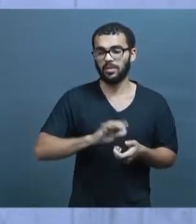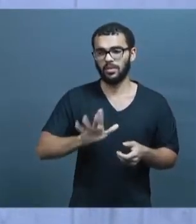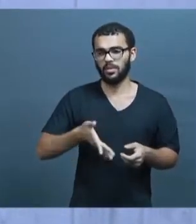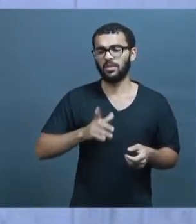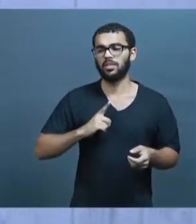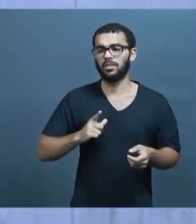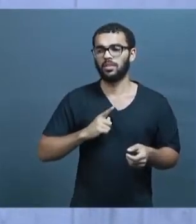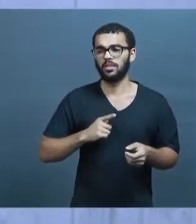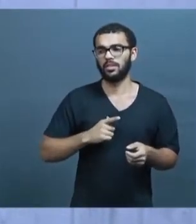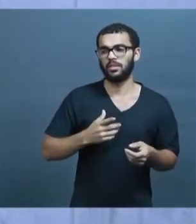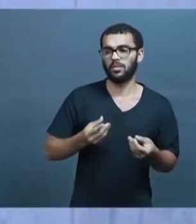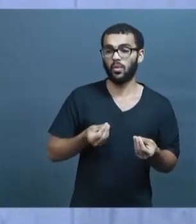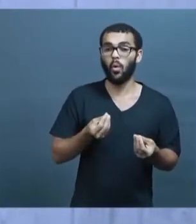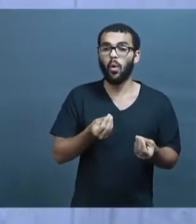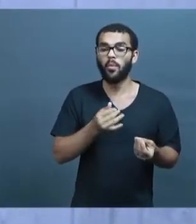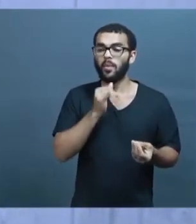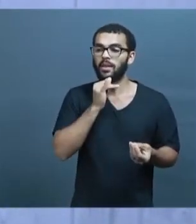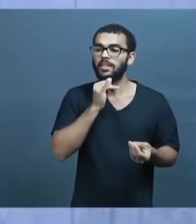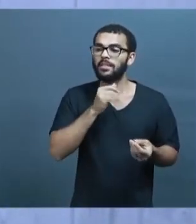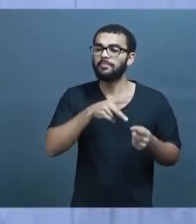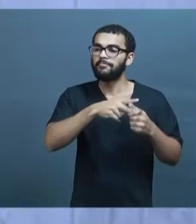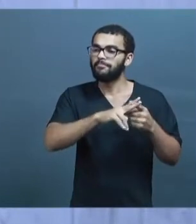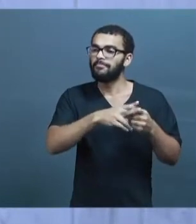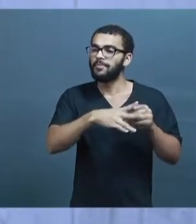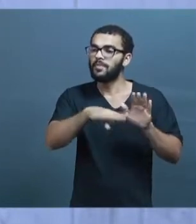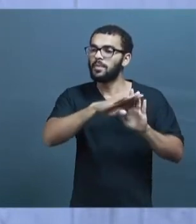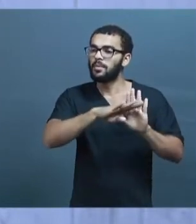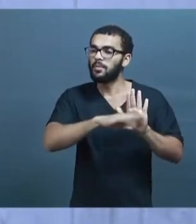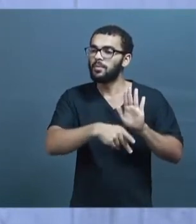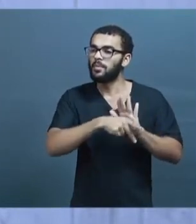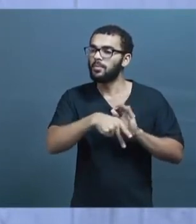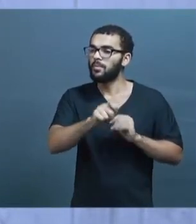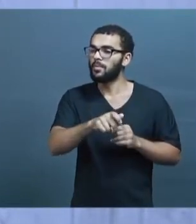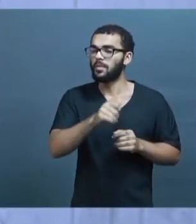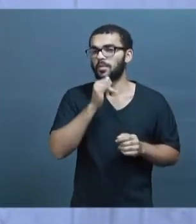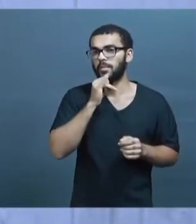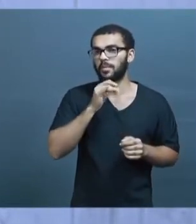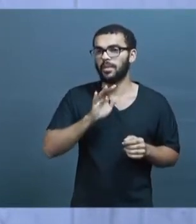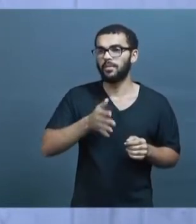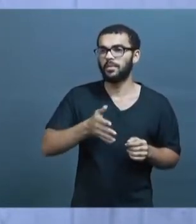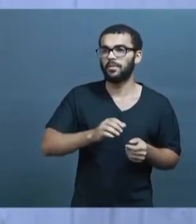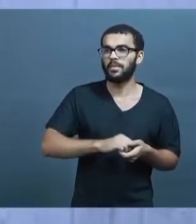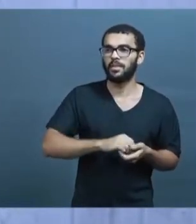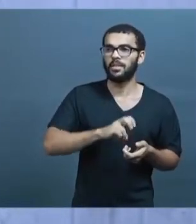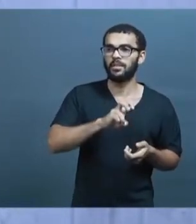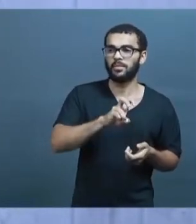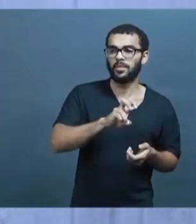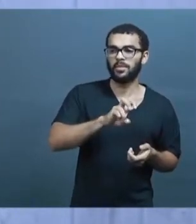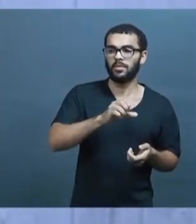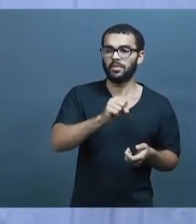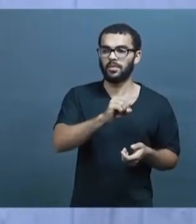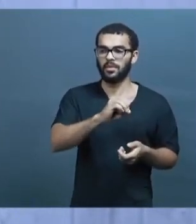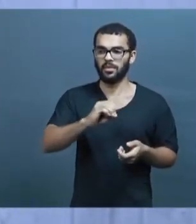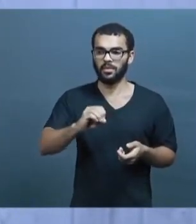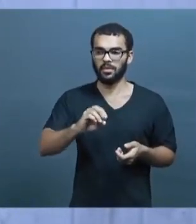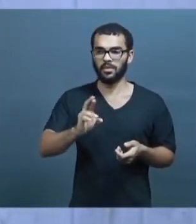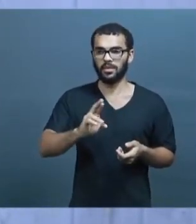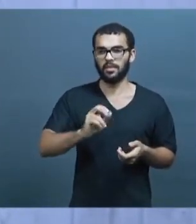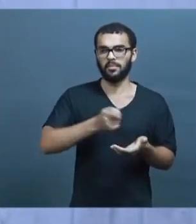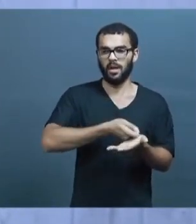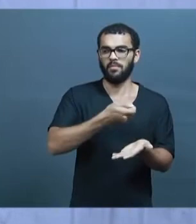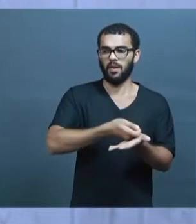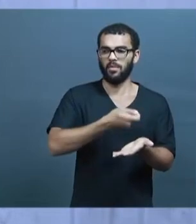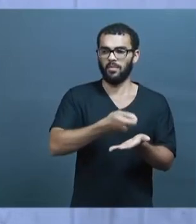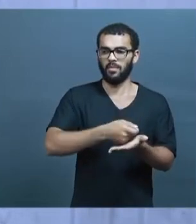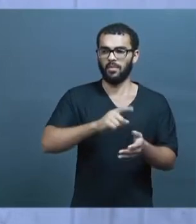alinha de uma maneira ou de outra com o regime geral da Previdência. Ele vai contribuir até os R$ 5.800. A partir disso, o